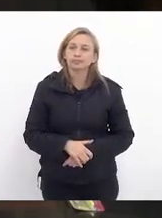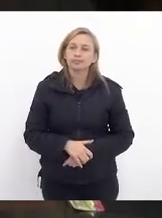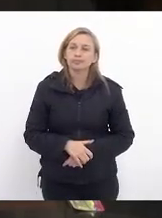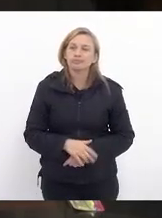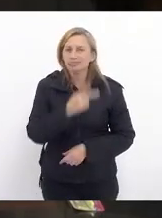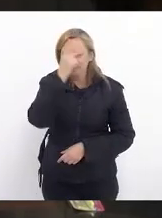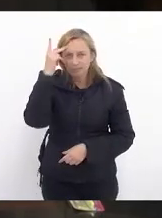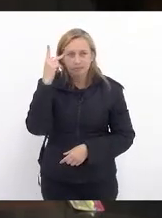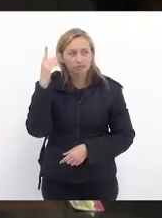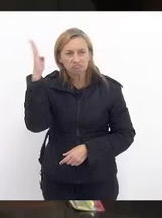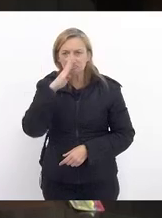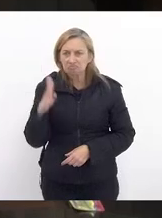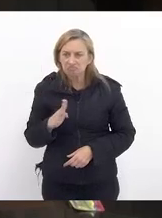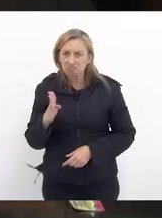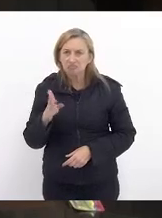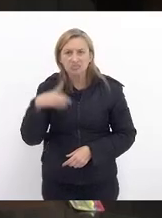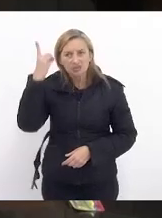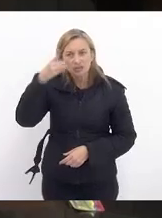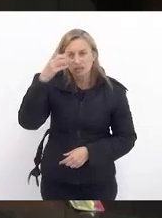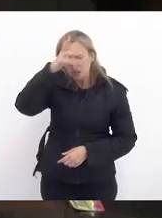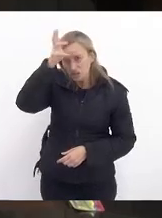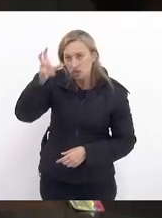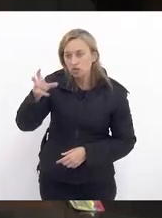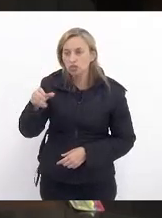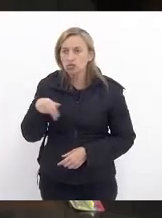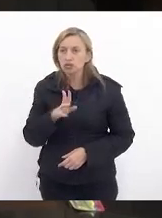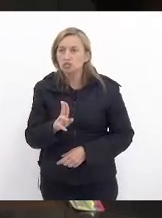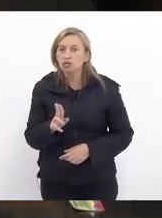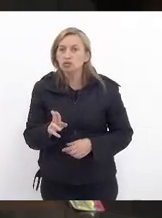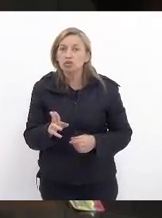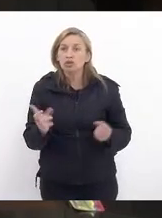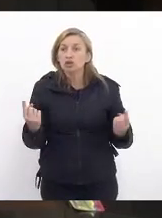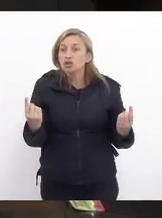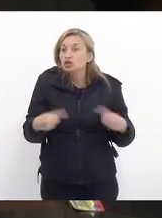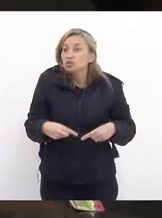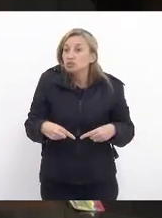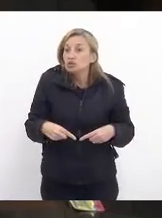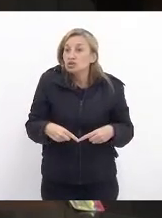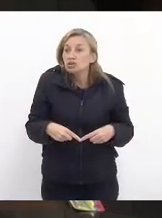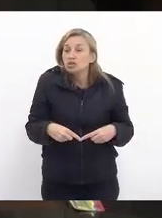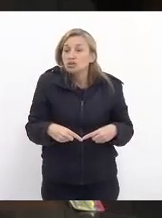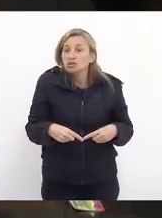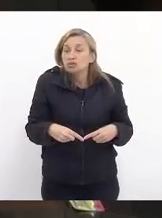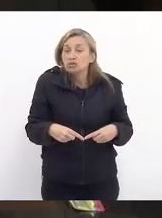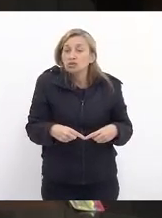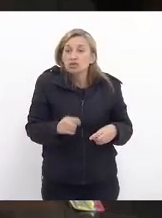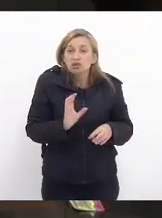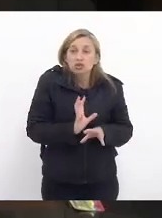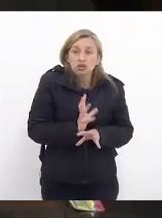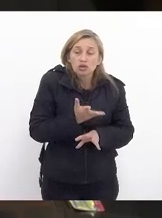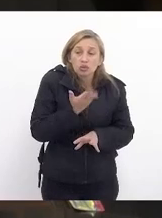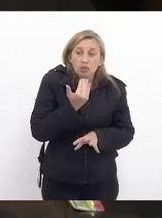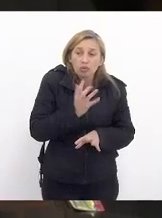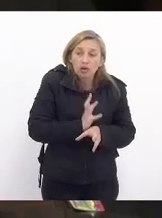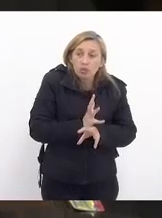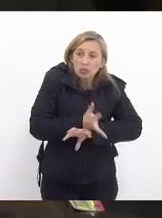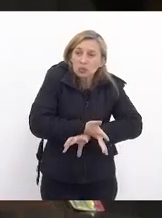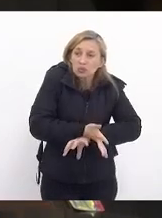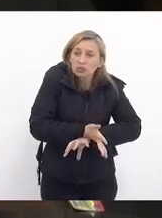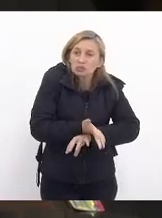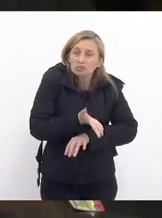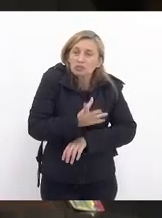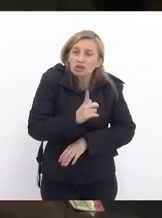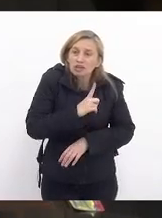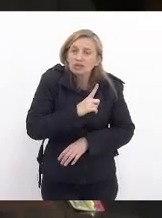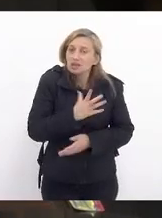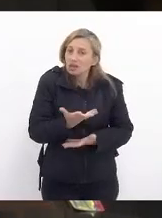e as pessoas no Brasil Deputado te ajude estão disputando ossos estão disputando ossos para ter é